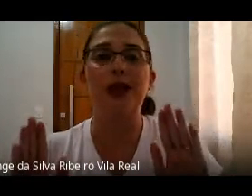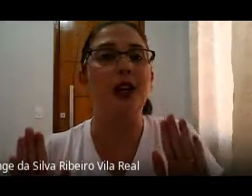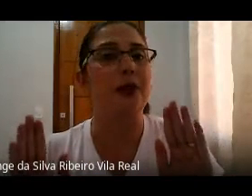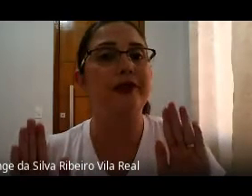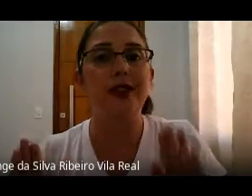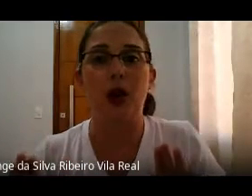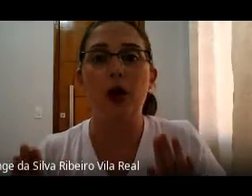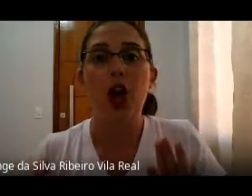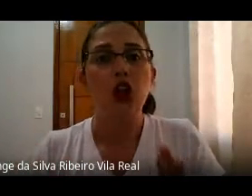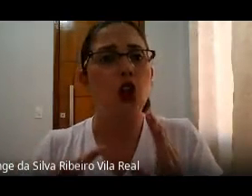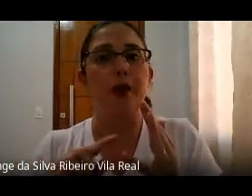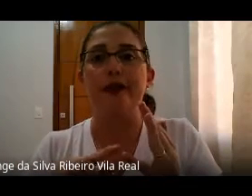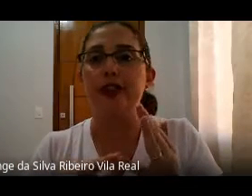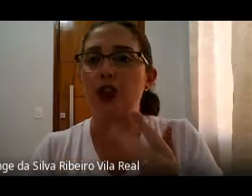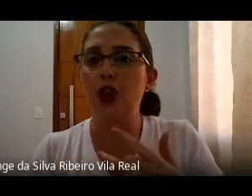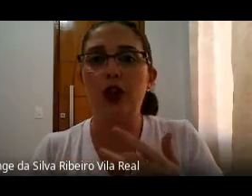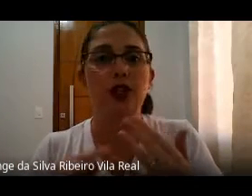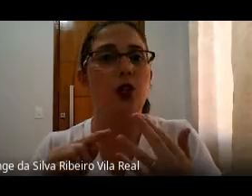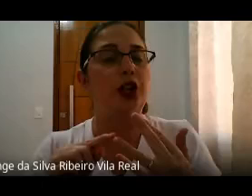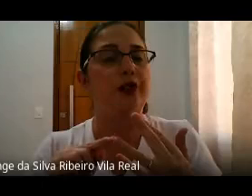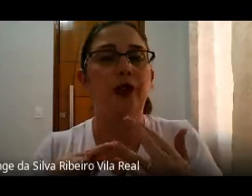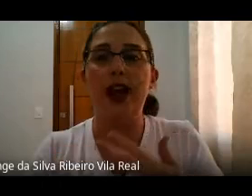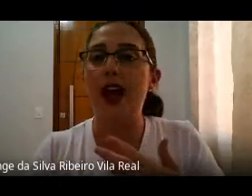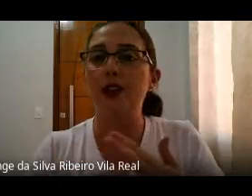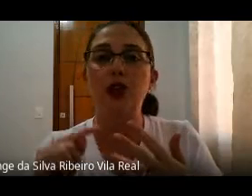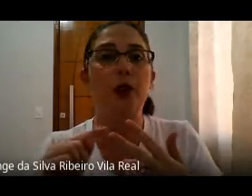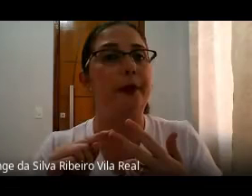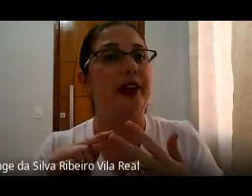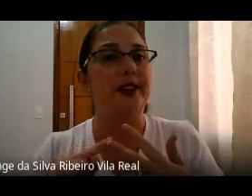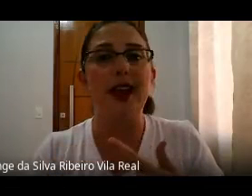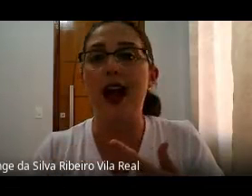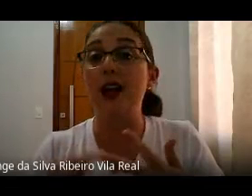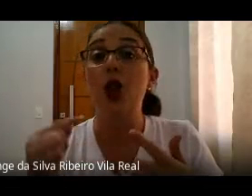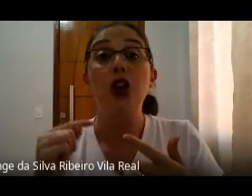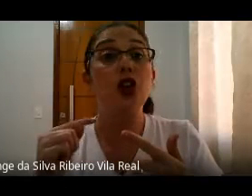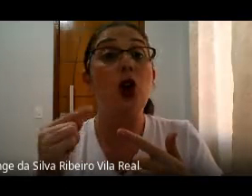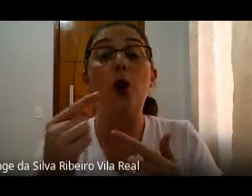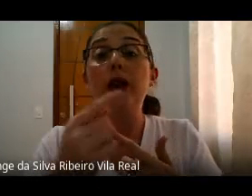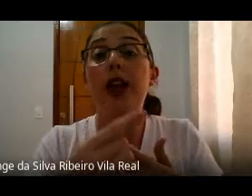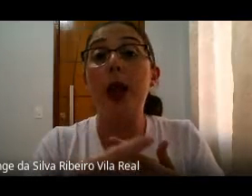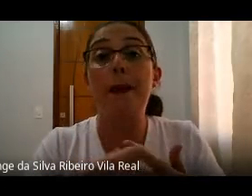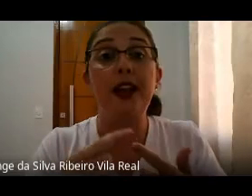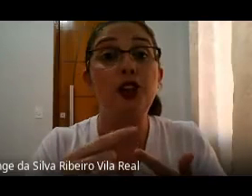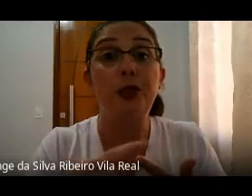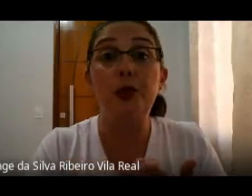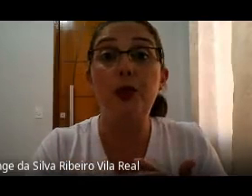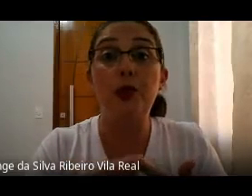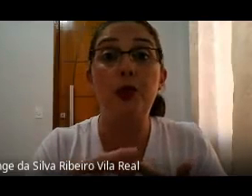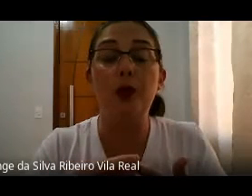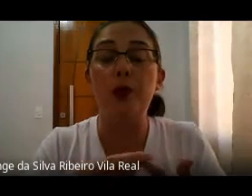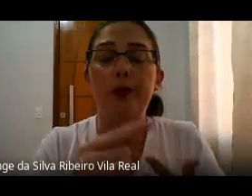independentemente da minha profissão. Sou professora, sou advogado, sou empresário, sou, de